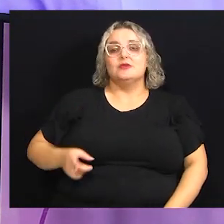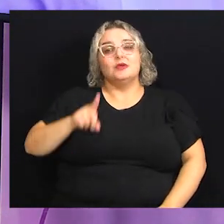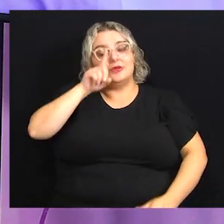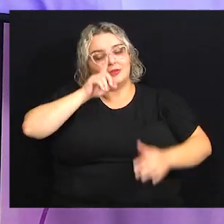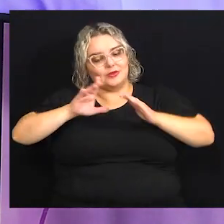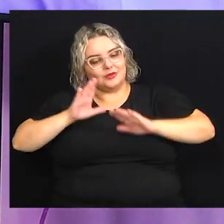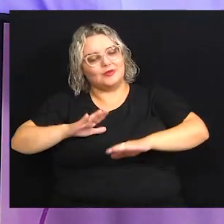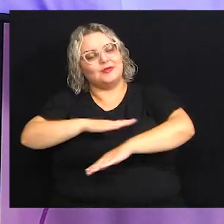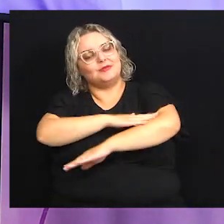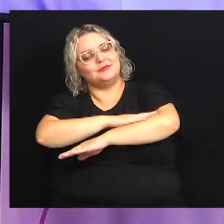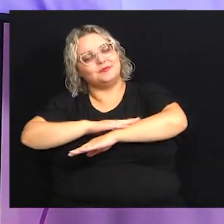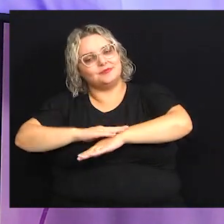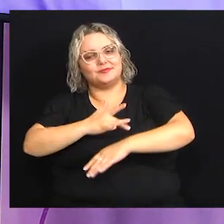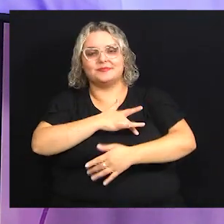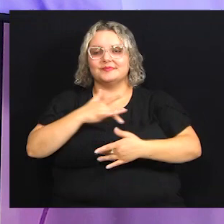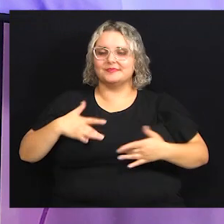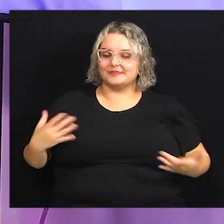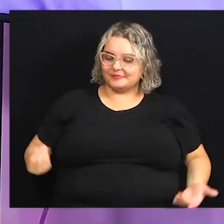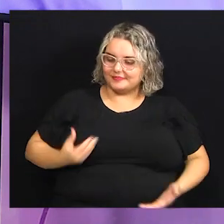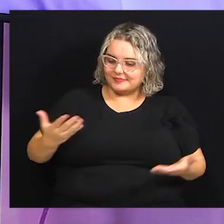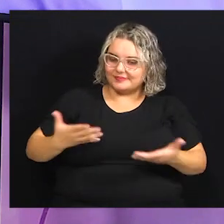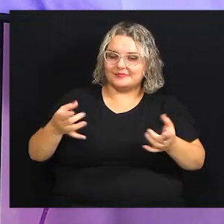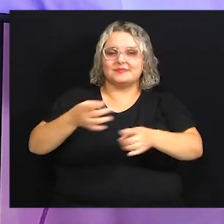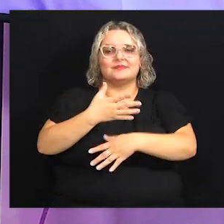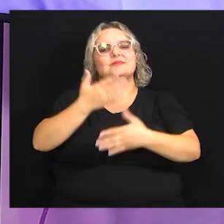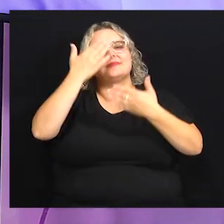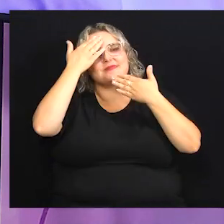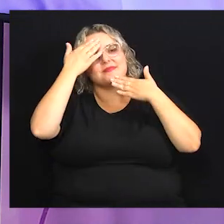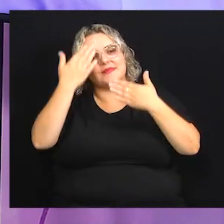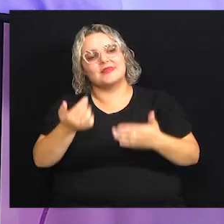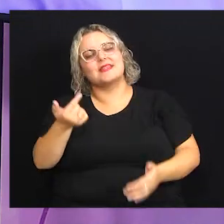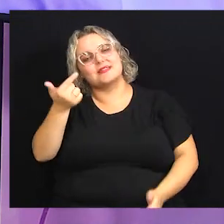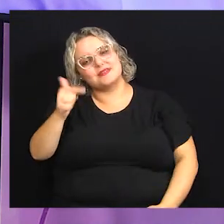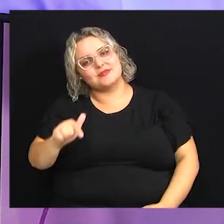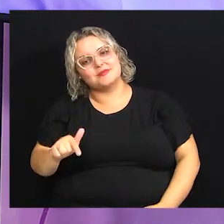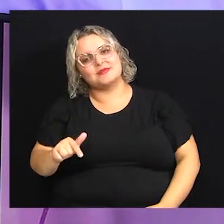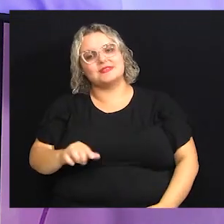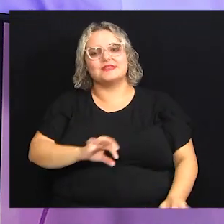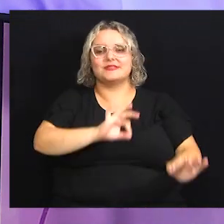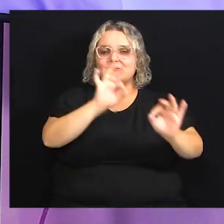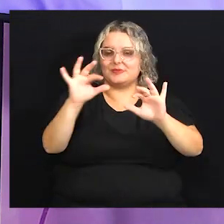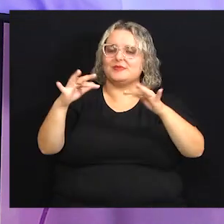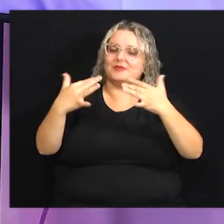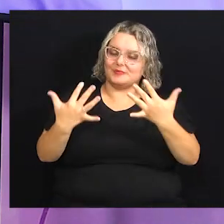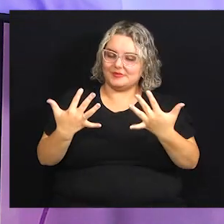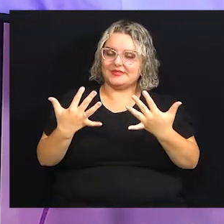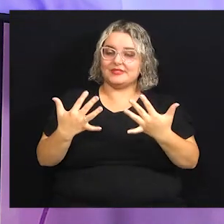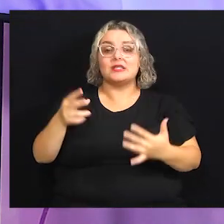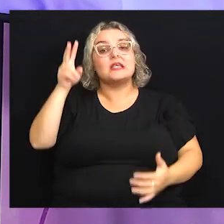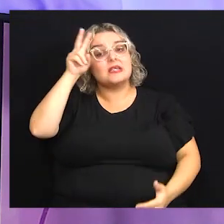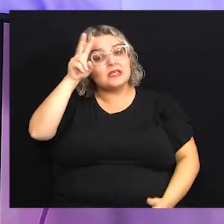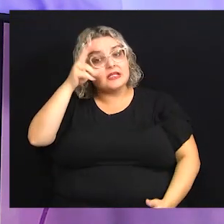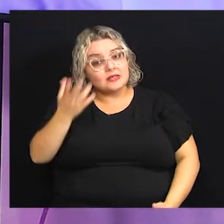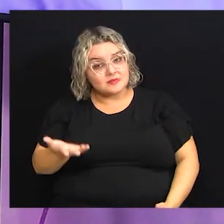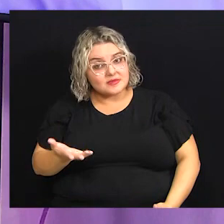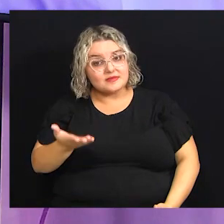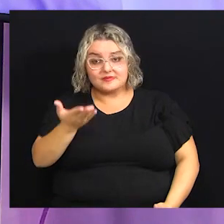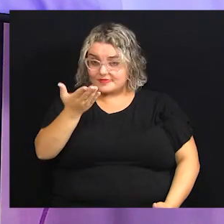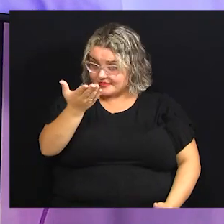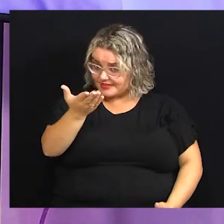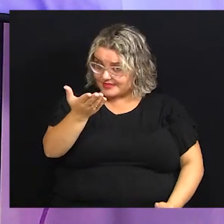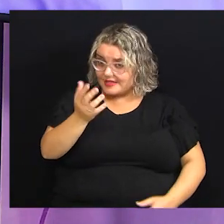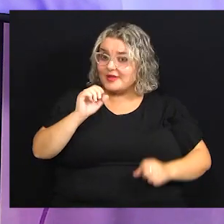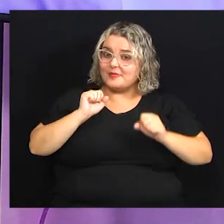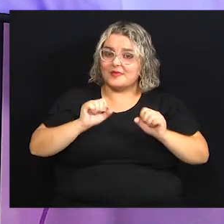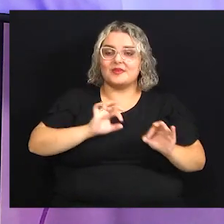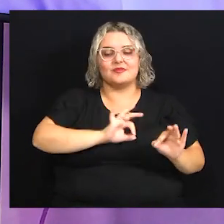aí, cuidado com a sua pele. O Saúde e Vida fica por aqui, eu quero agradecer mais uma vez a sua companhia e audiência e